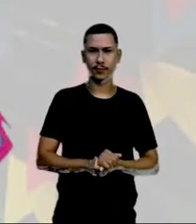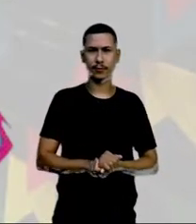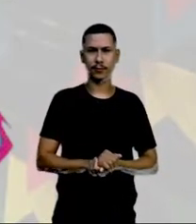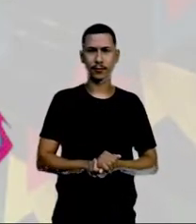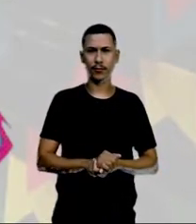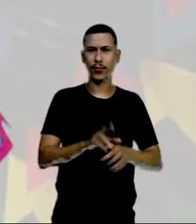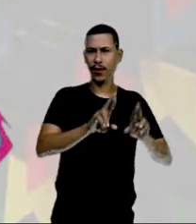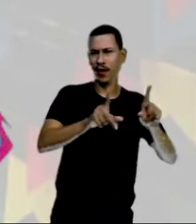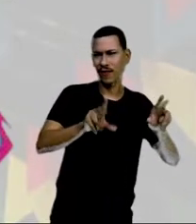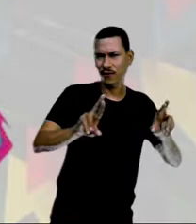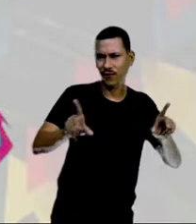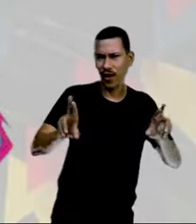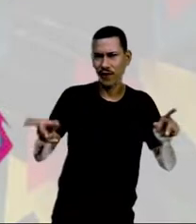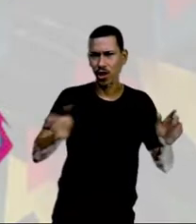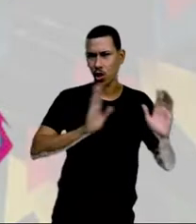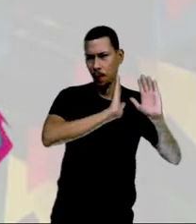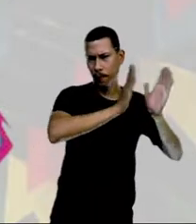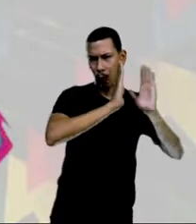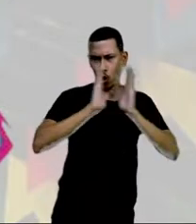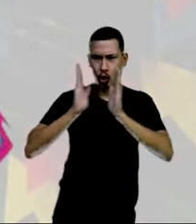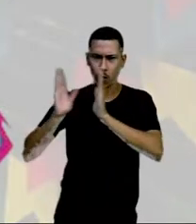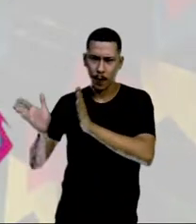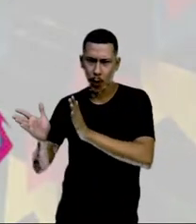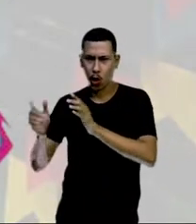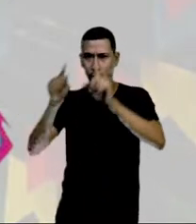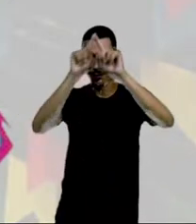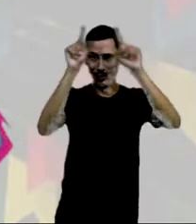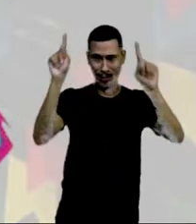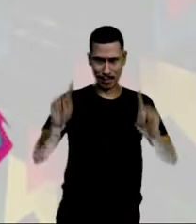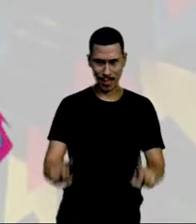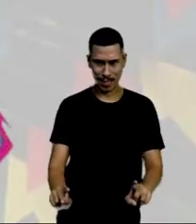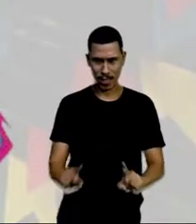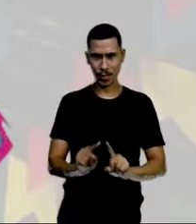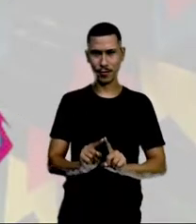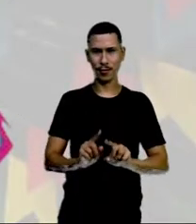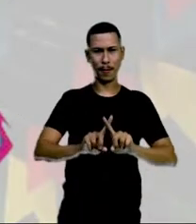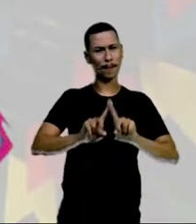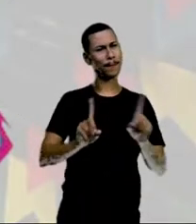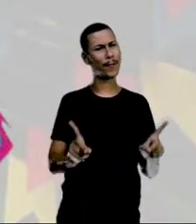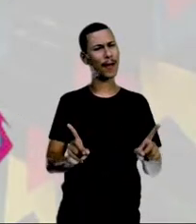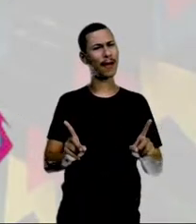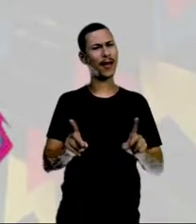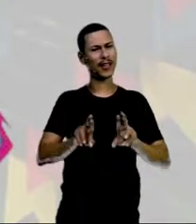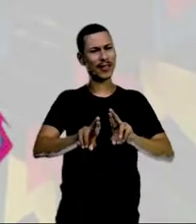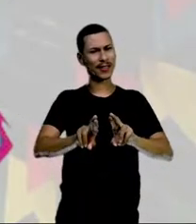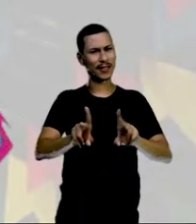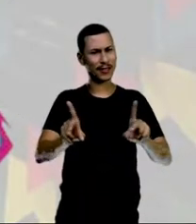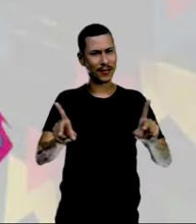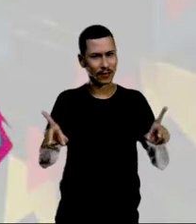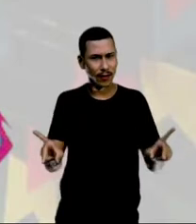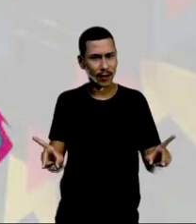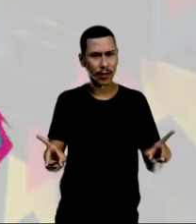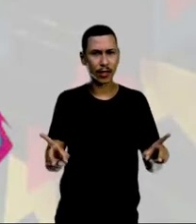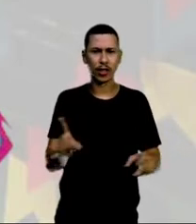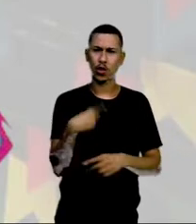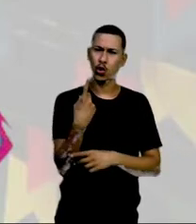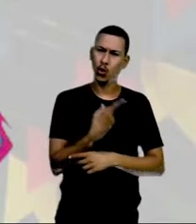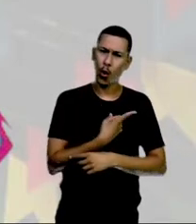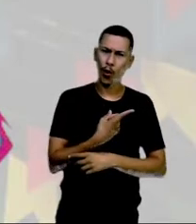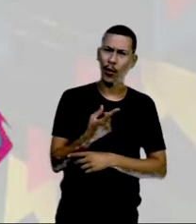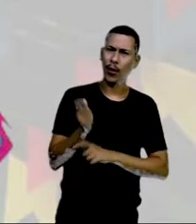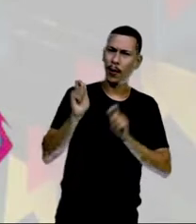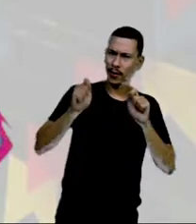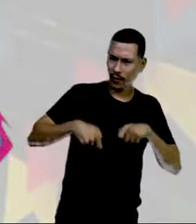tem diferentes blocos retangulares, só que nesses diferentes blocos retangulares, a gente tem que